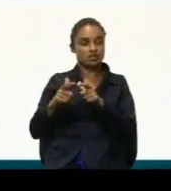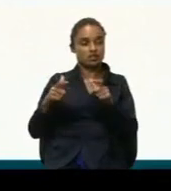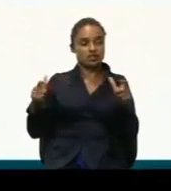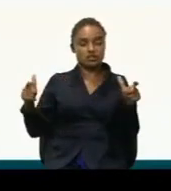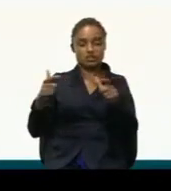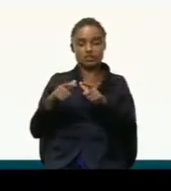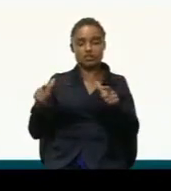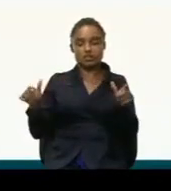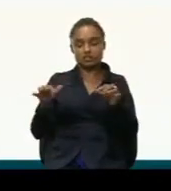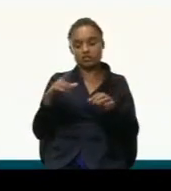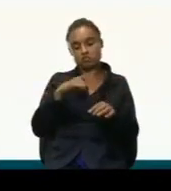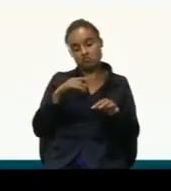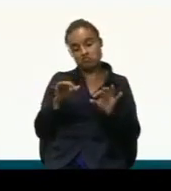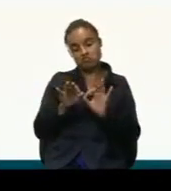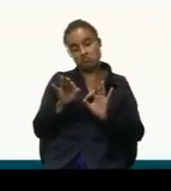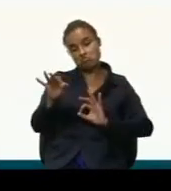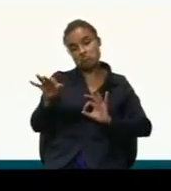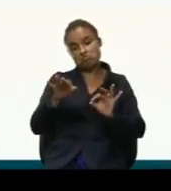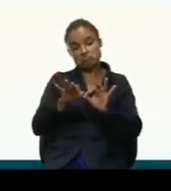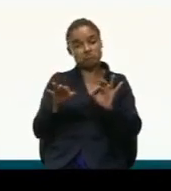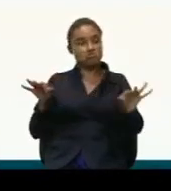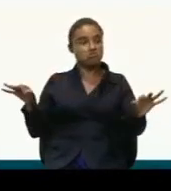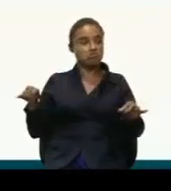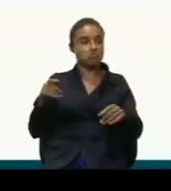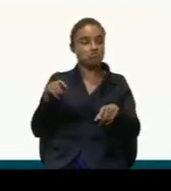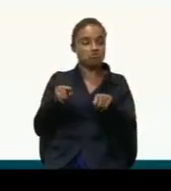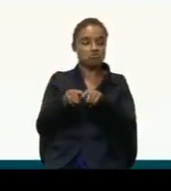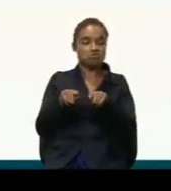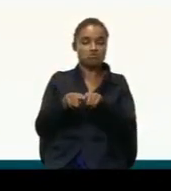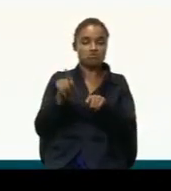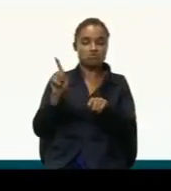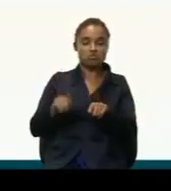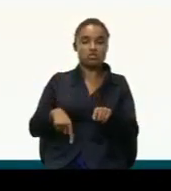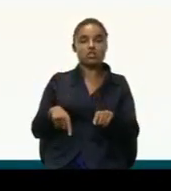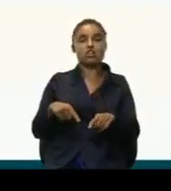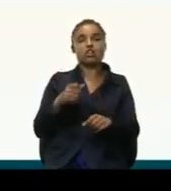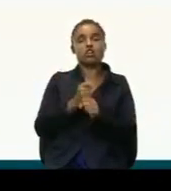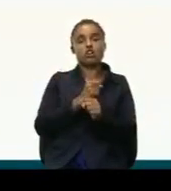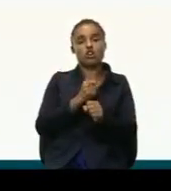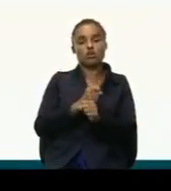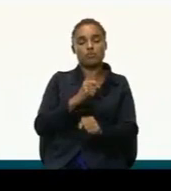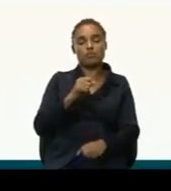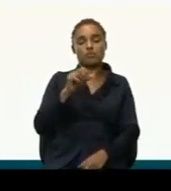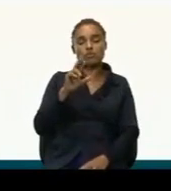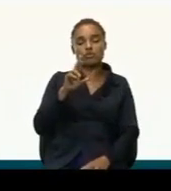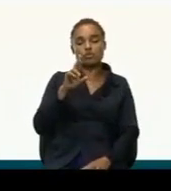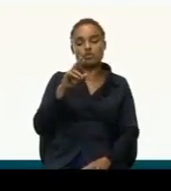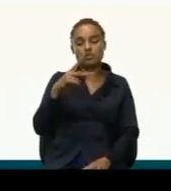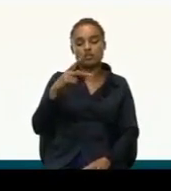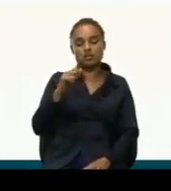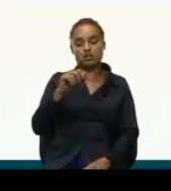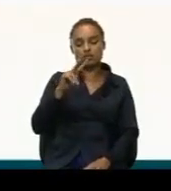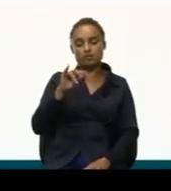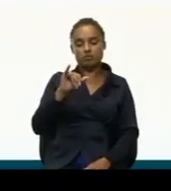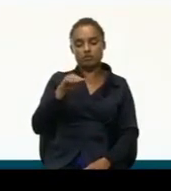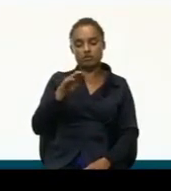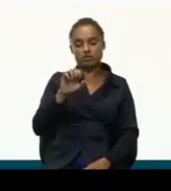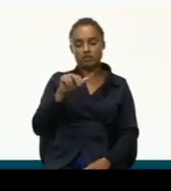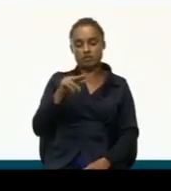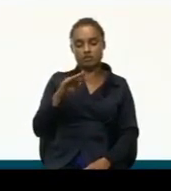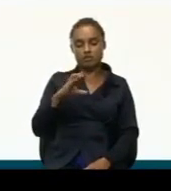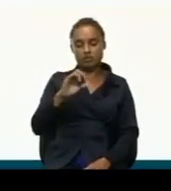ter essa distância. Isso daqui seria mais em obras de pavimentação, rodovia, ok?